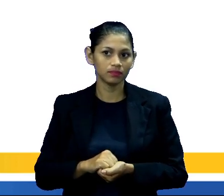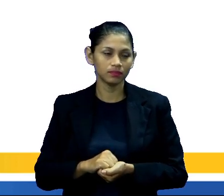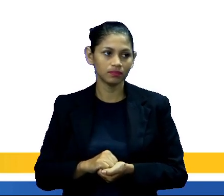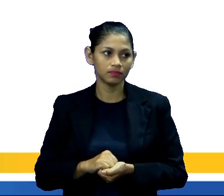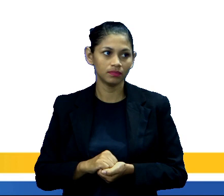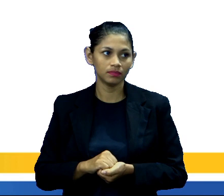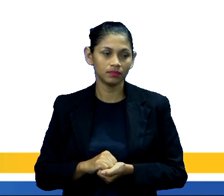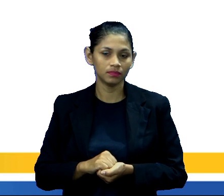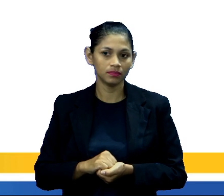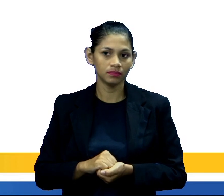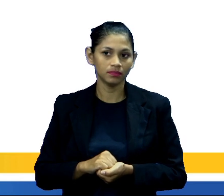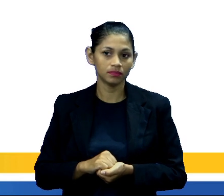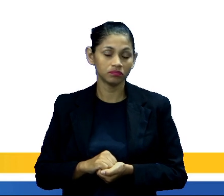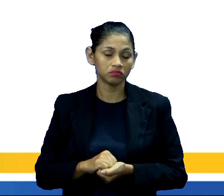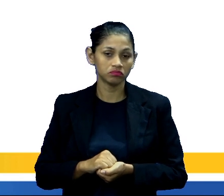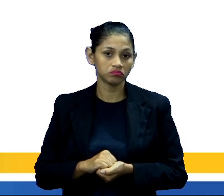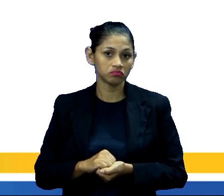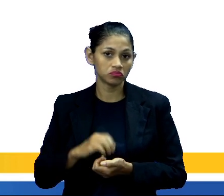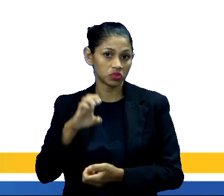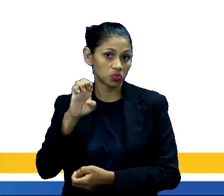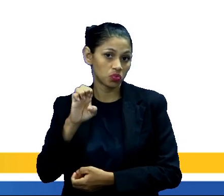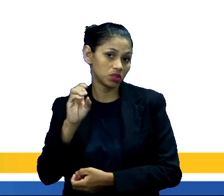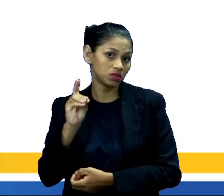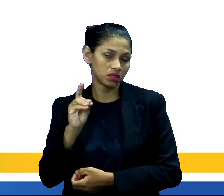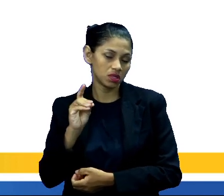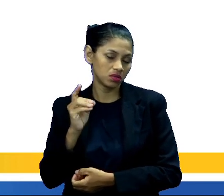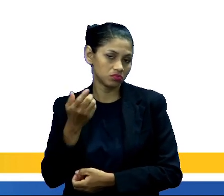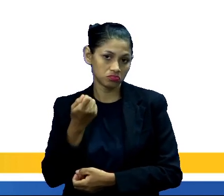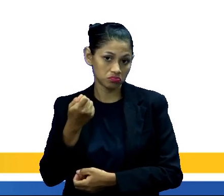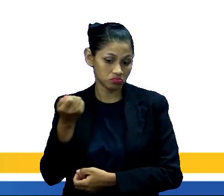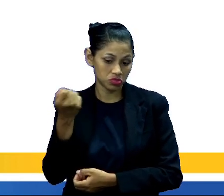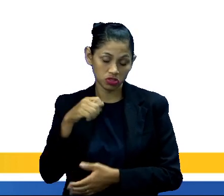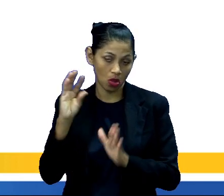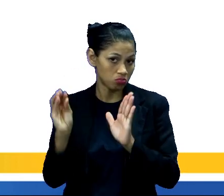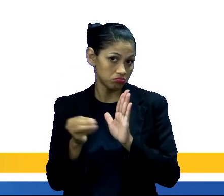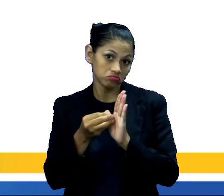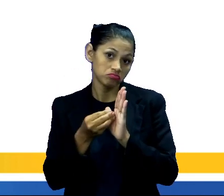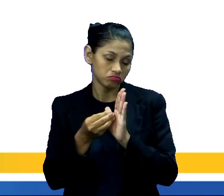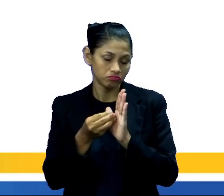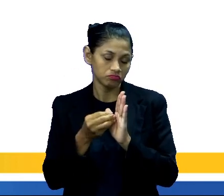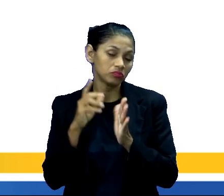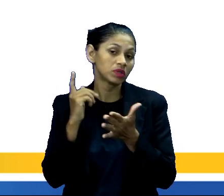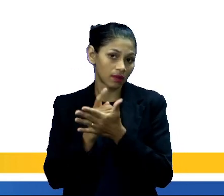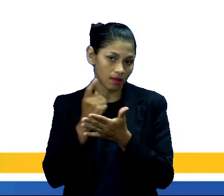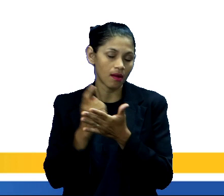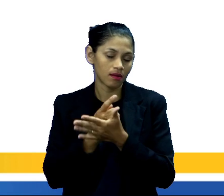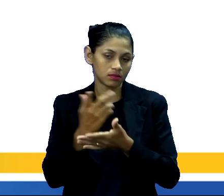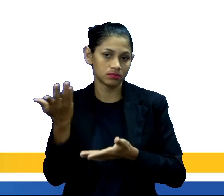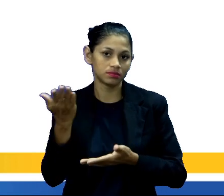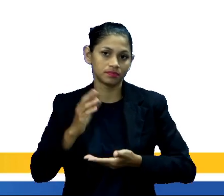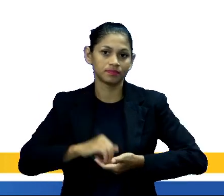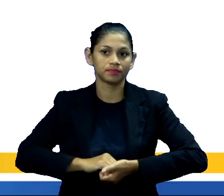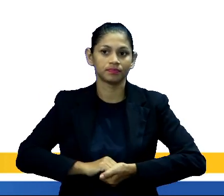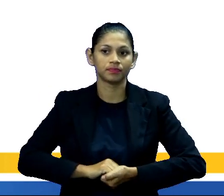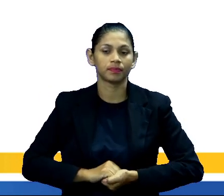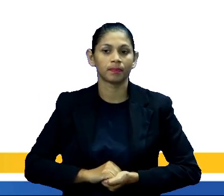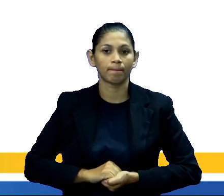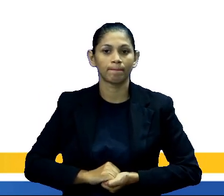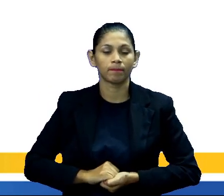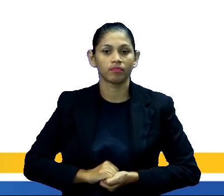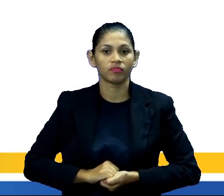didn't correct, sem esse ed no final, the tests. O professor não corrigiu os testes,